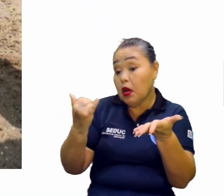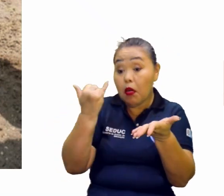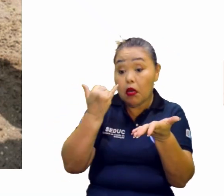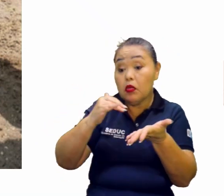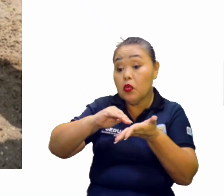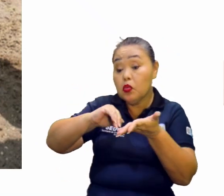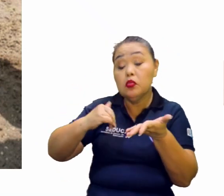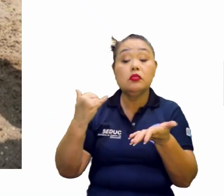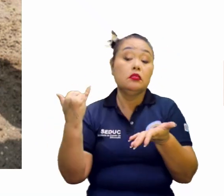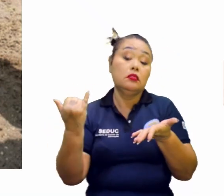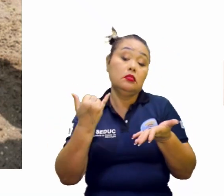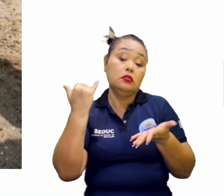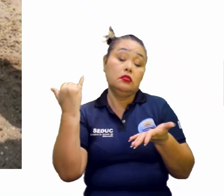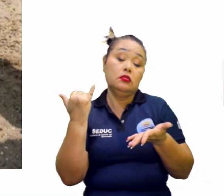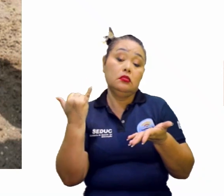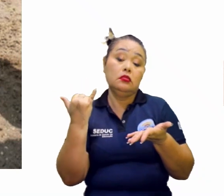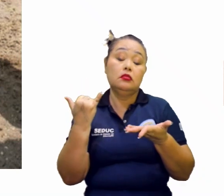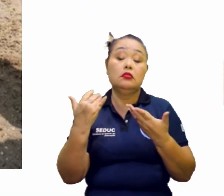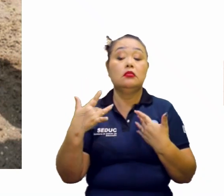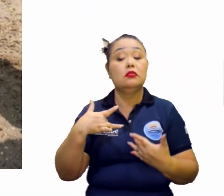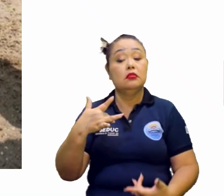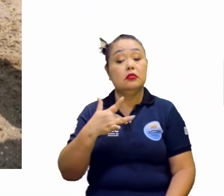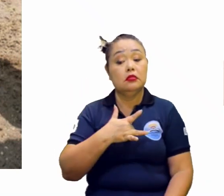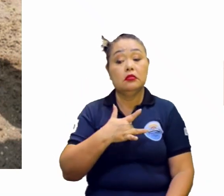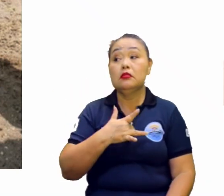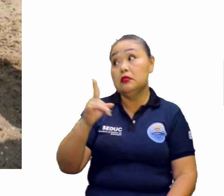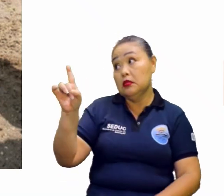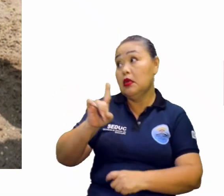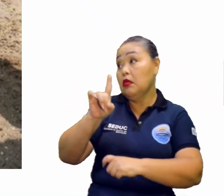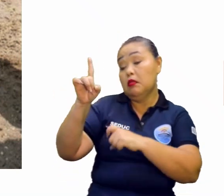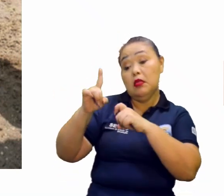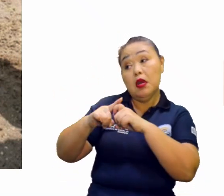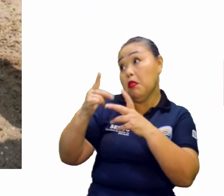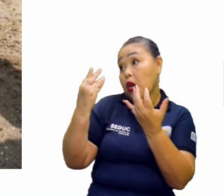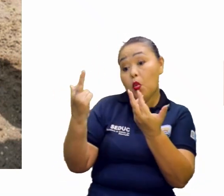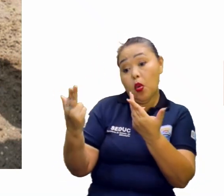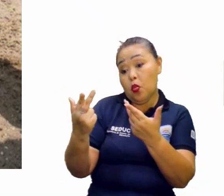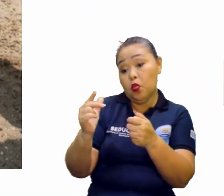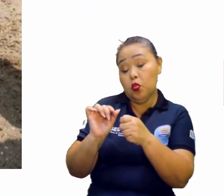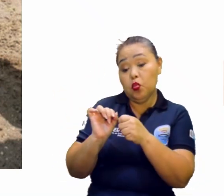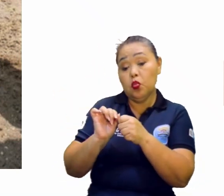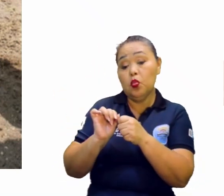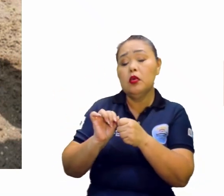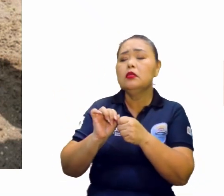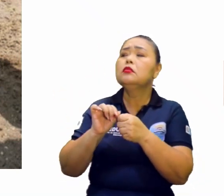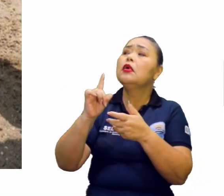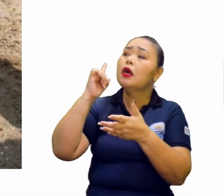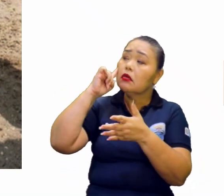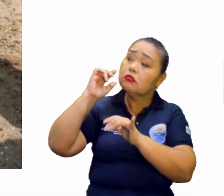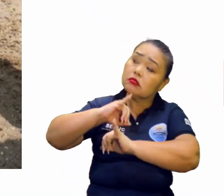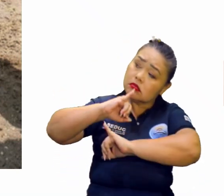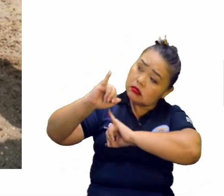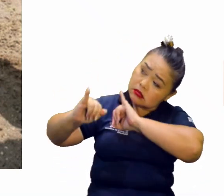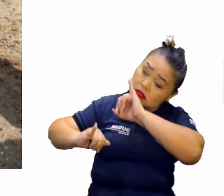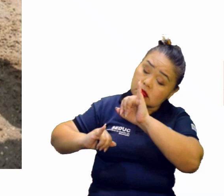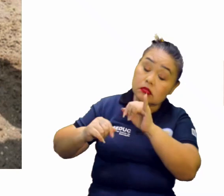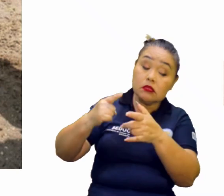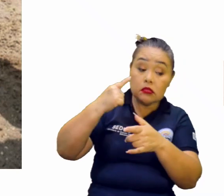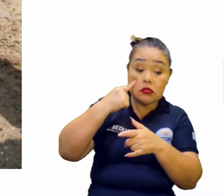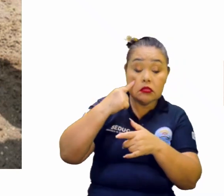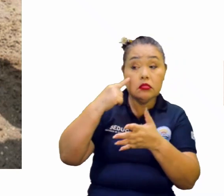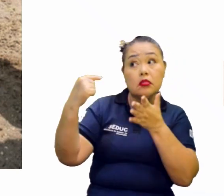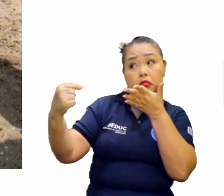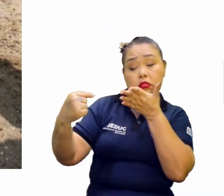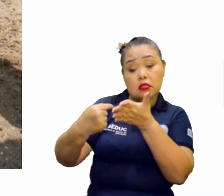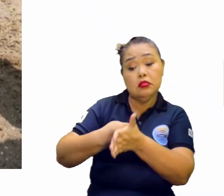importante da minha saúde para o médico. Se eu não passar todas as informações, olha, ele vai fazendo várias perguntas.